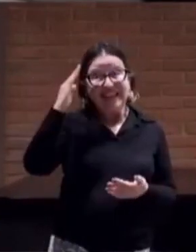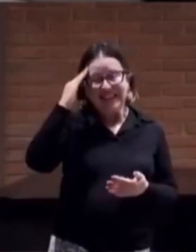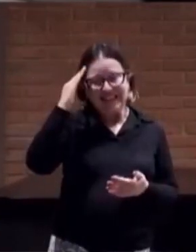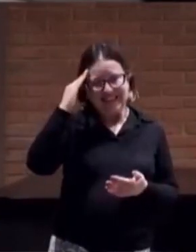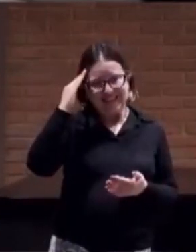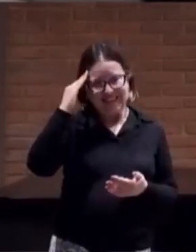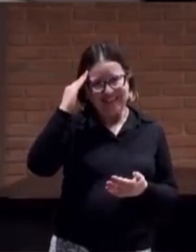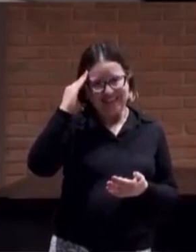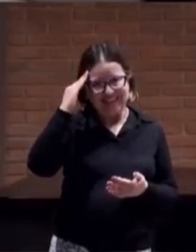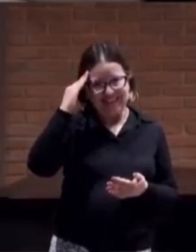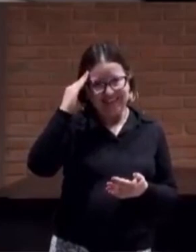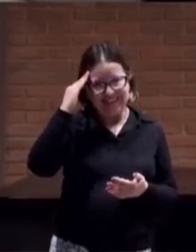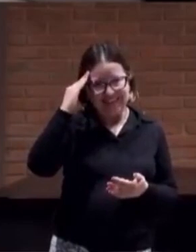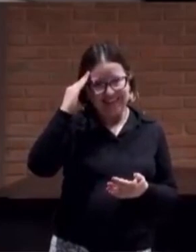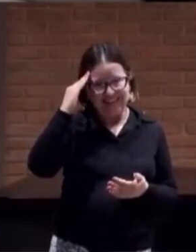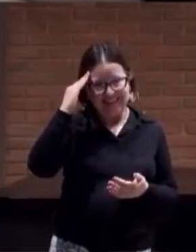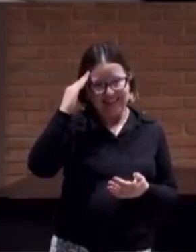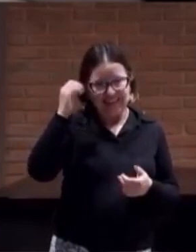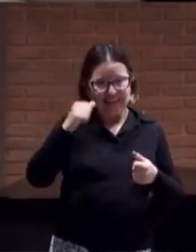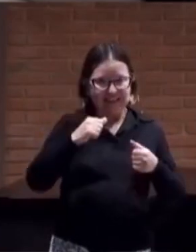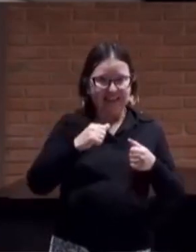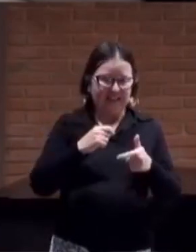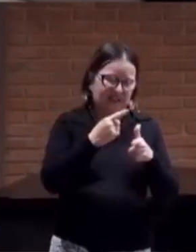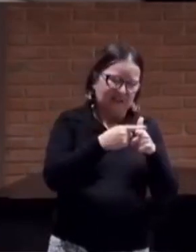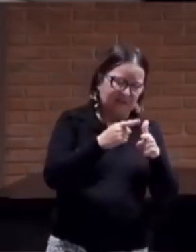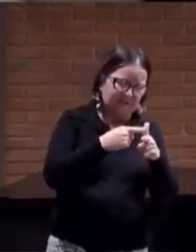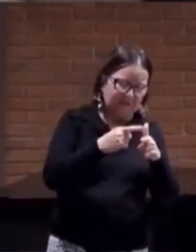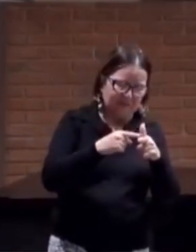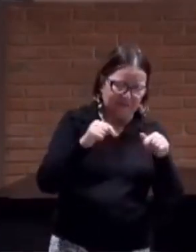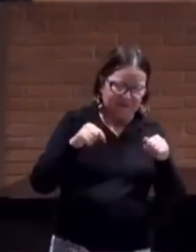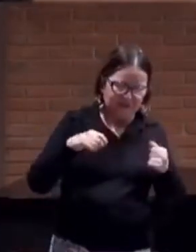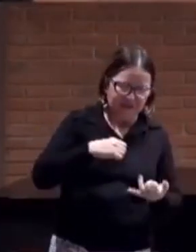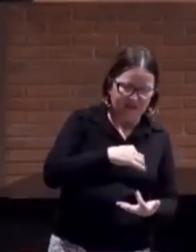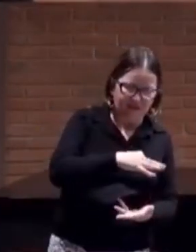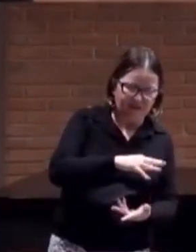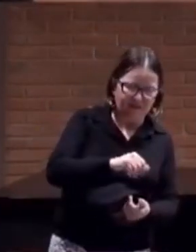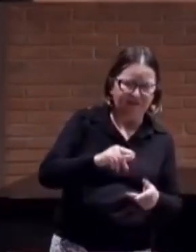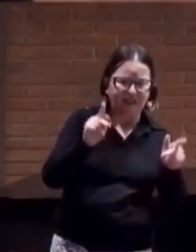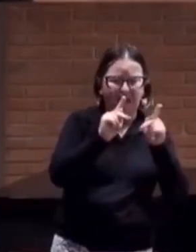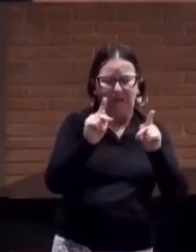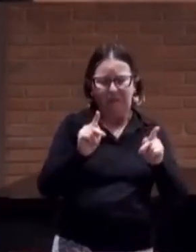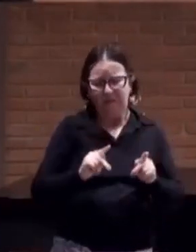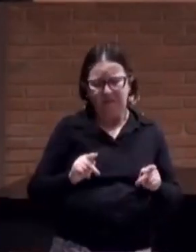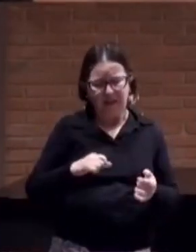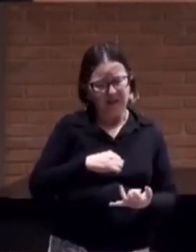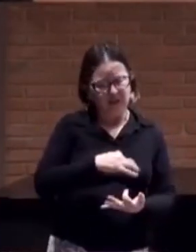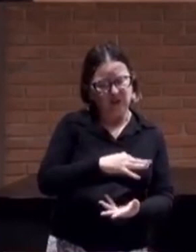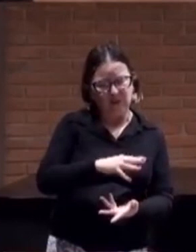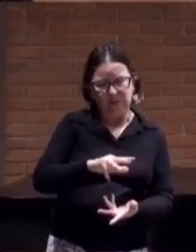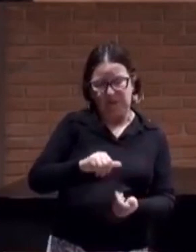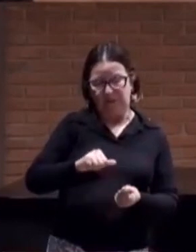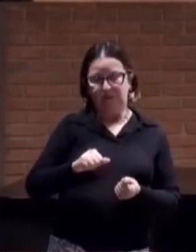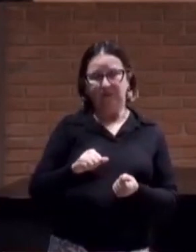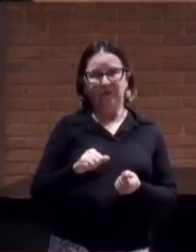que essa turbulência do mundo, a paz do mundo é uma